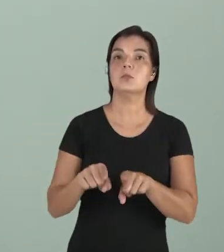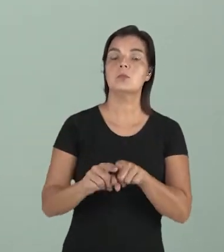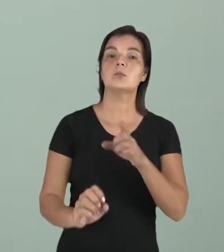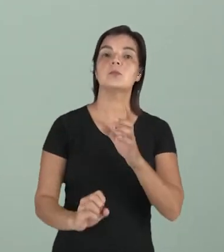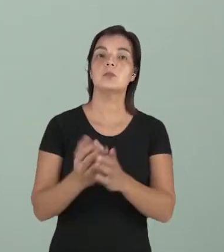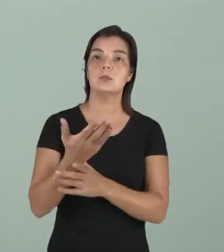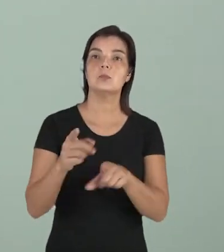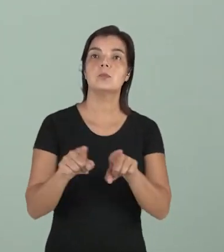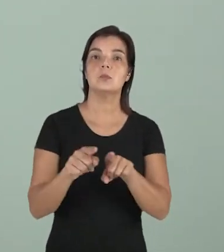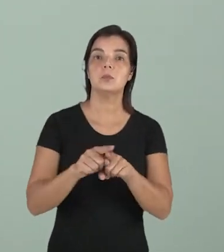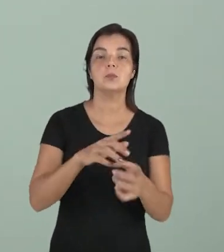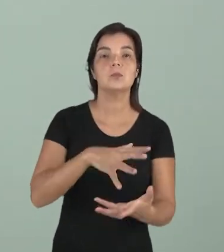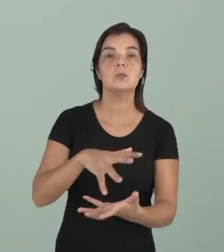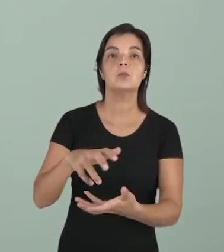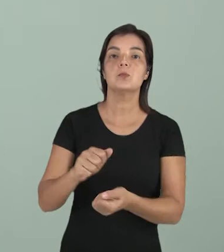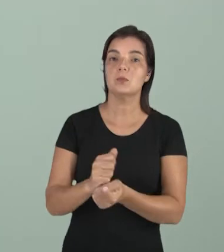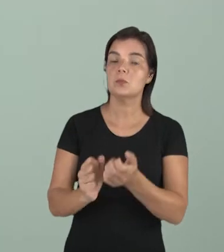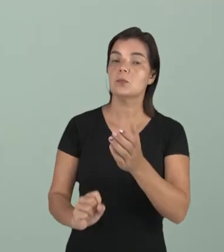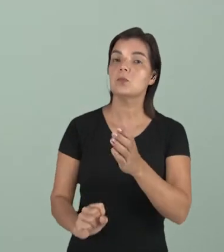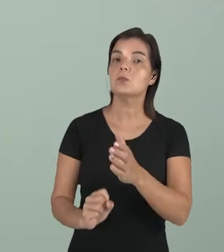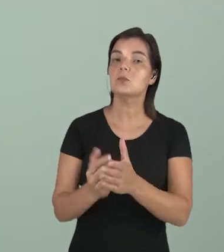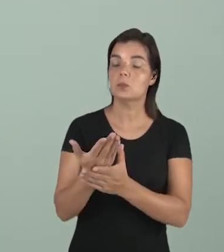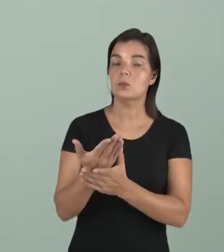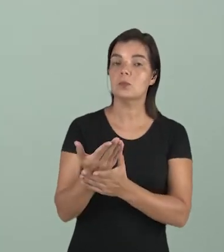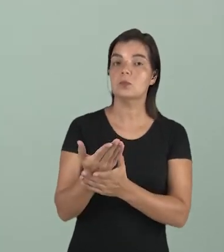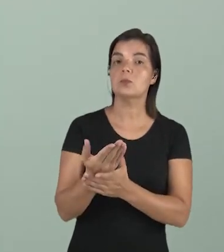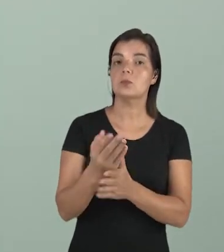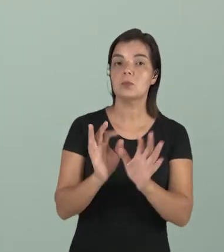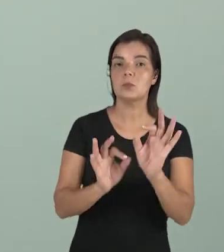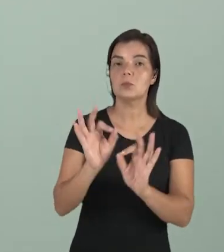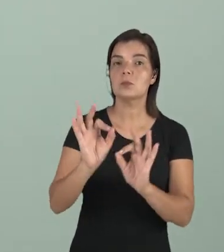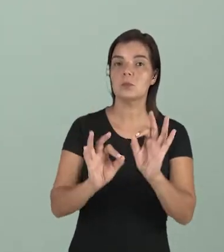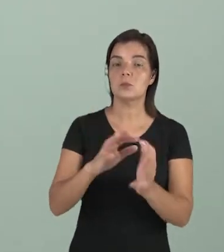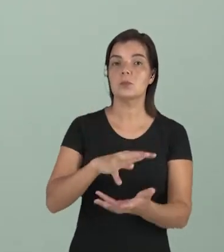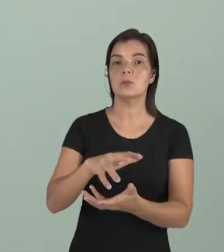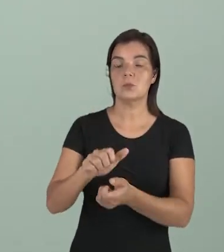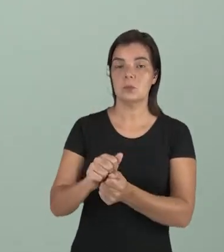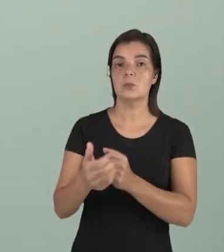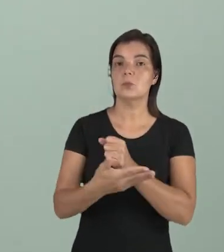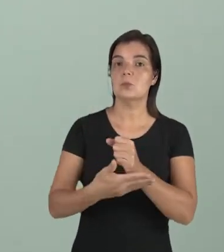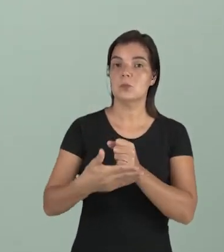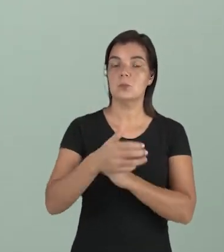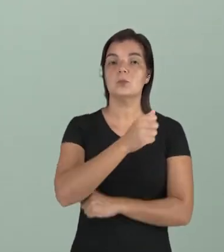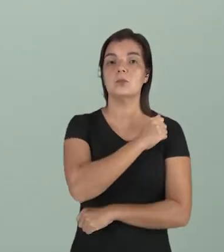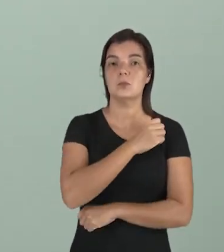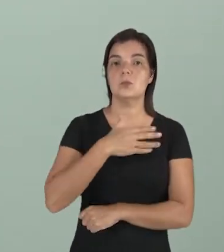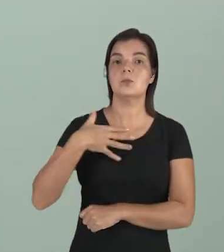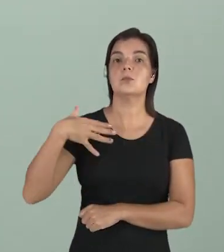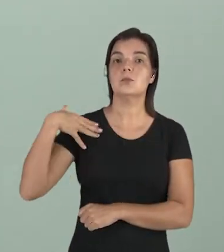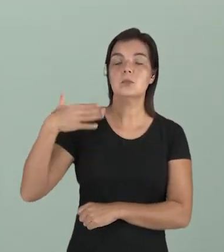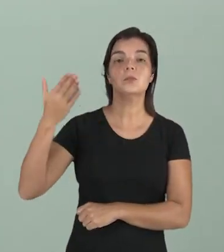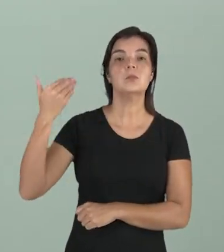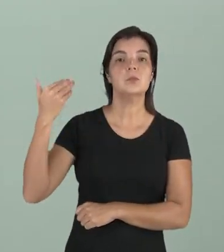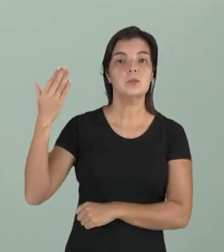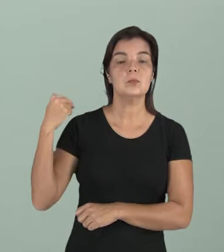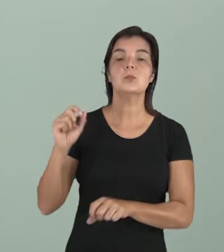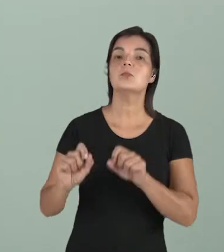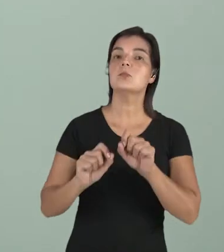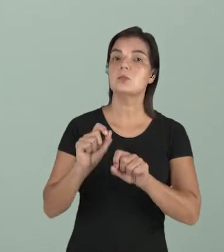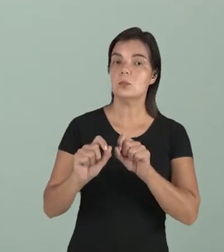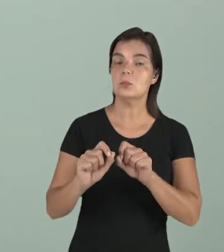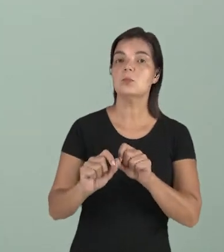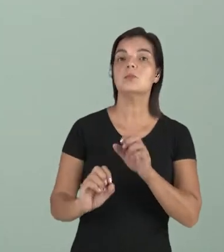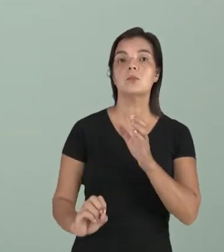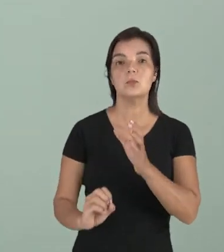deu origem ao universo. Então, há um princípio criador. Essa base antiga aristotélica e medieval concebe a existência